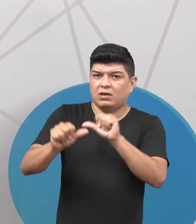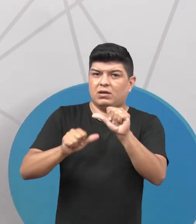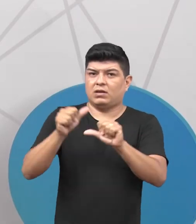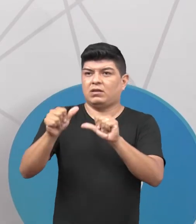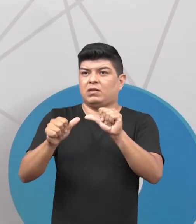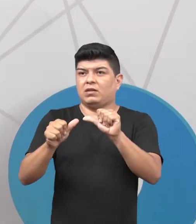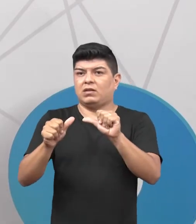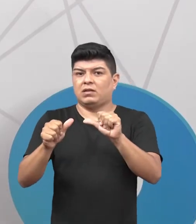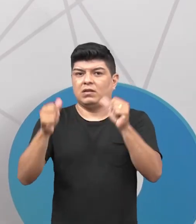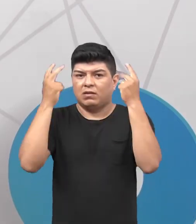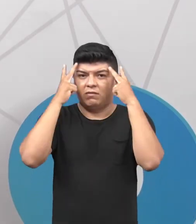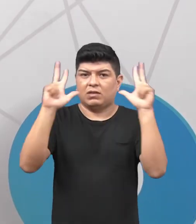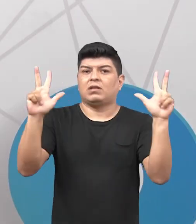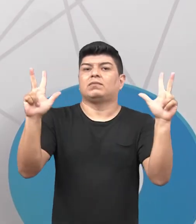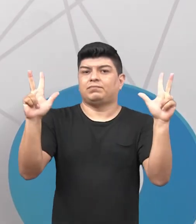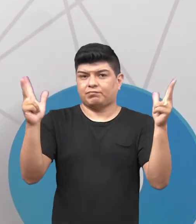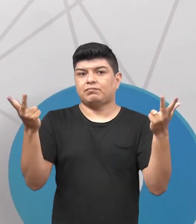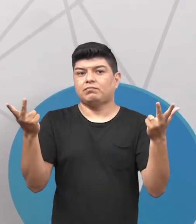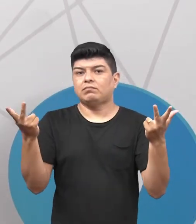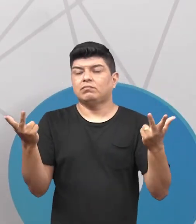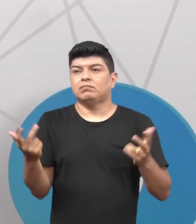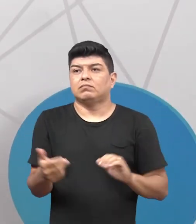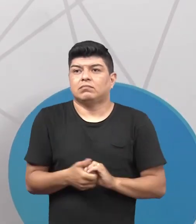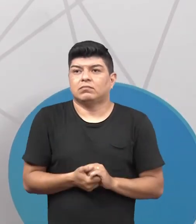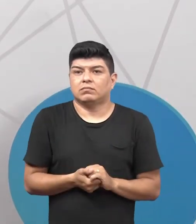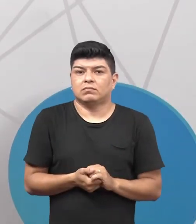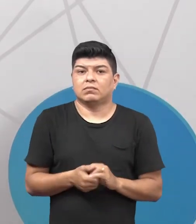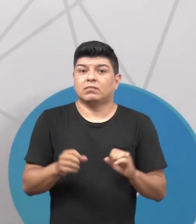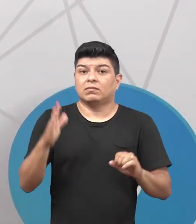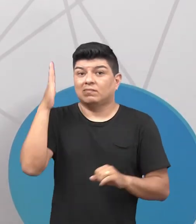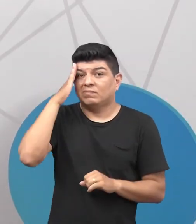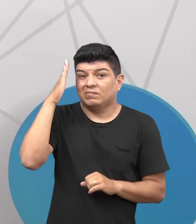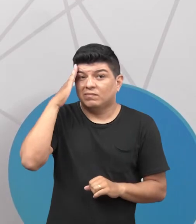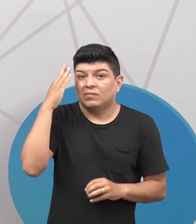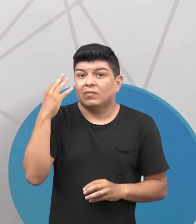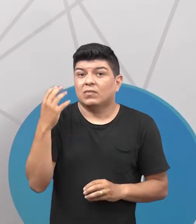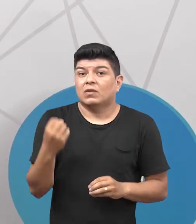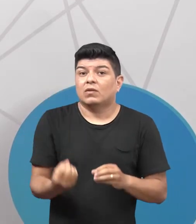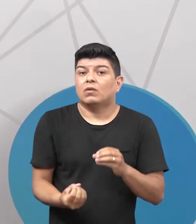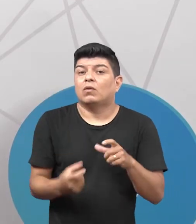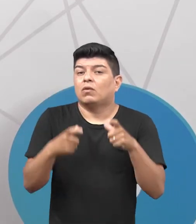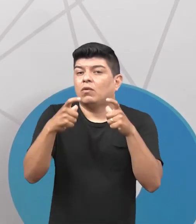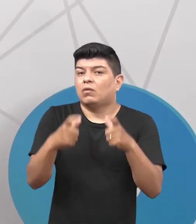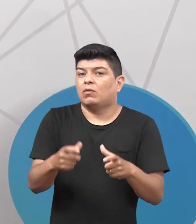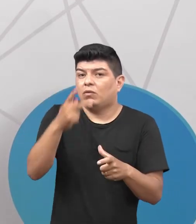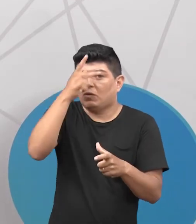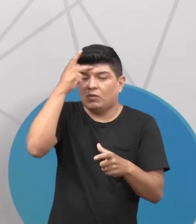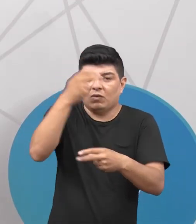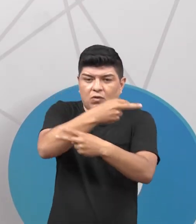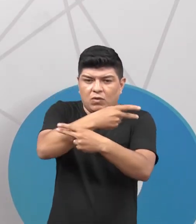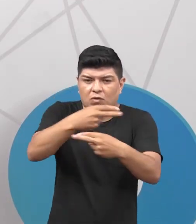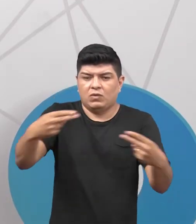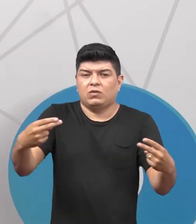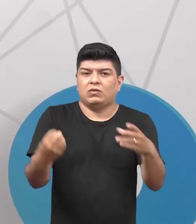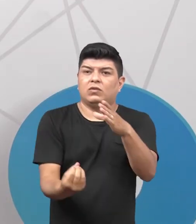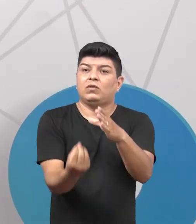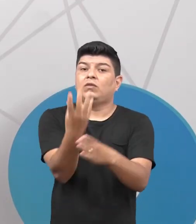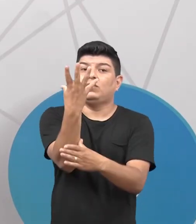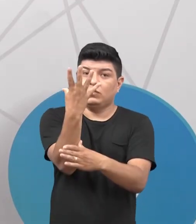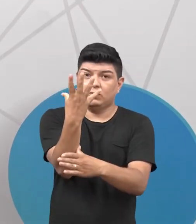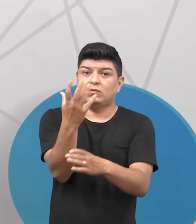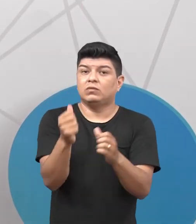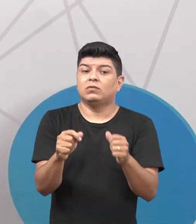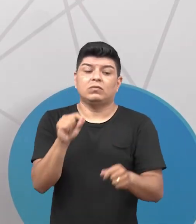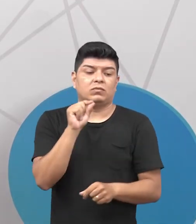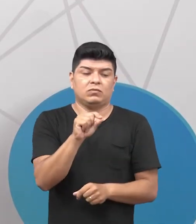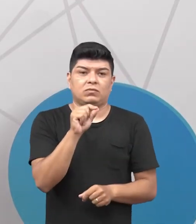se preocuparam com a natureza, que se preocuparam em descobrir da onde foi que as coisas vieram, de que as coisas são